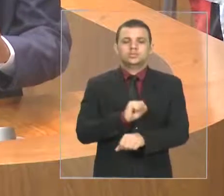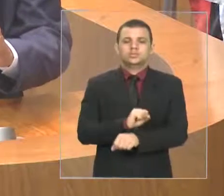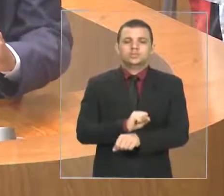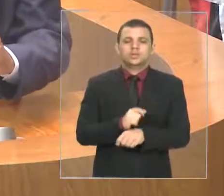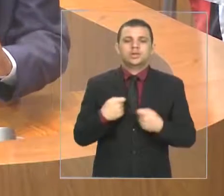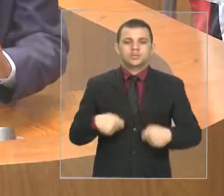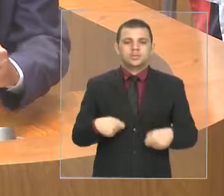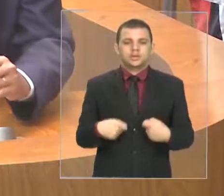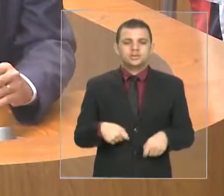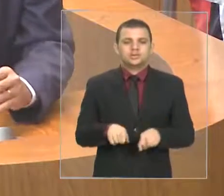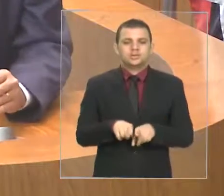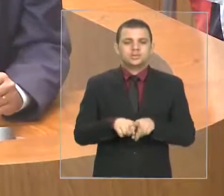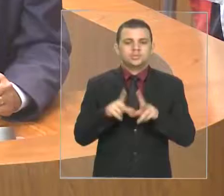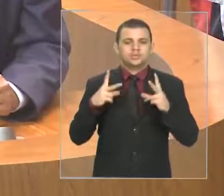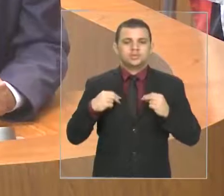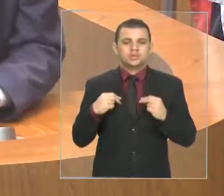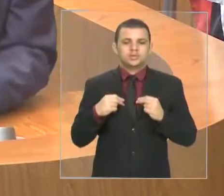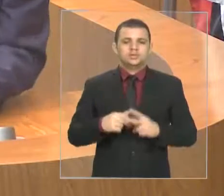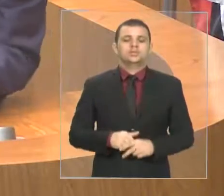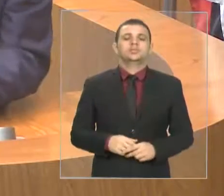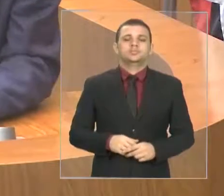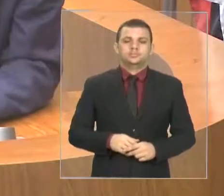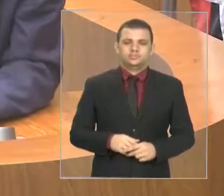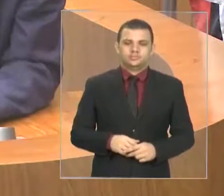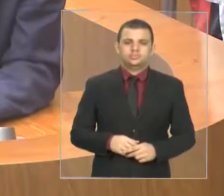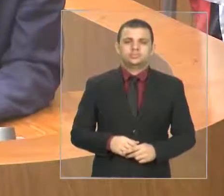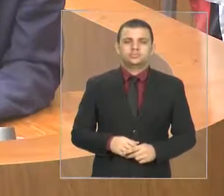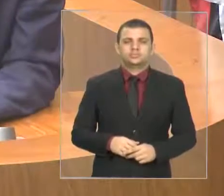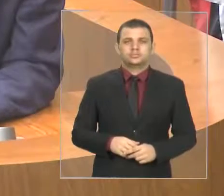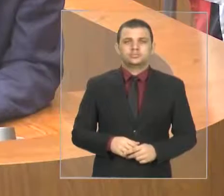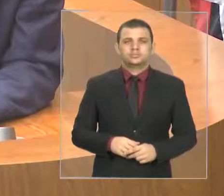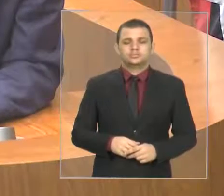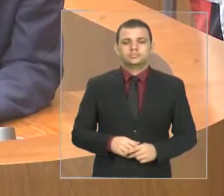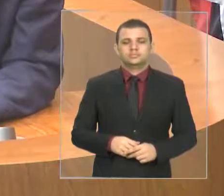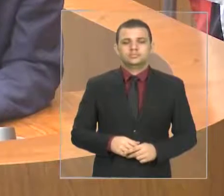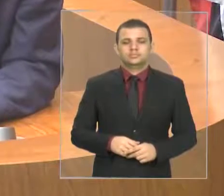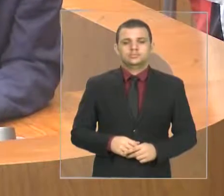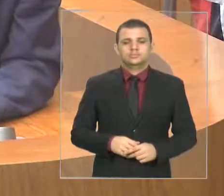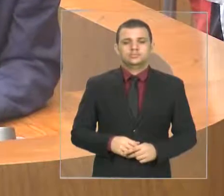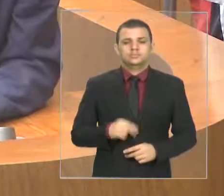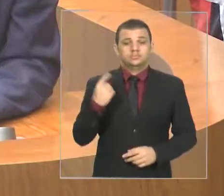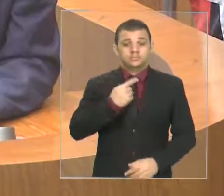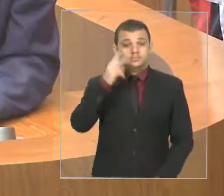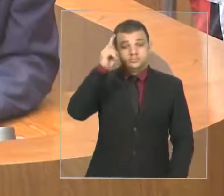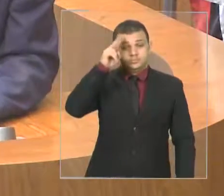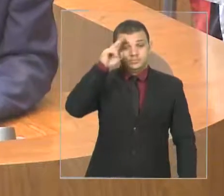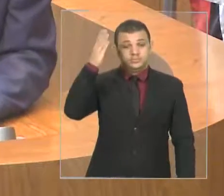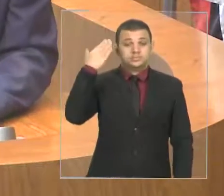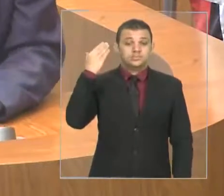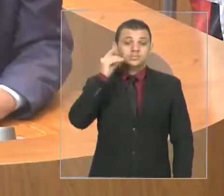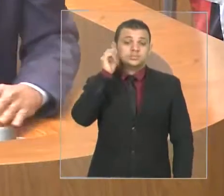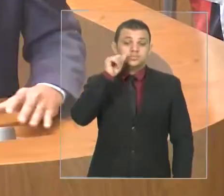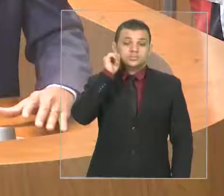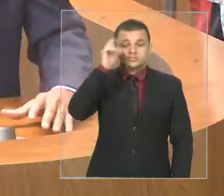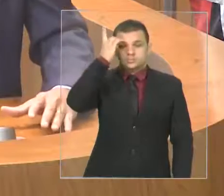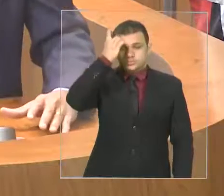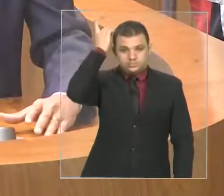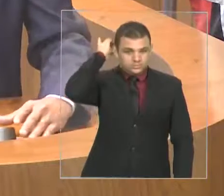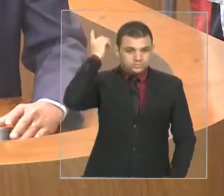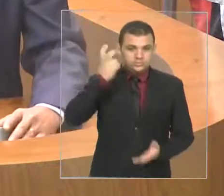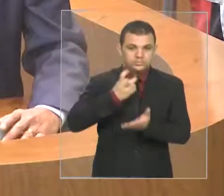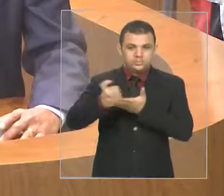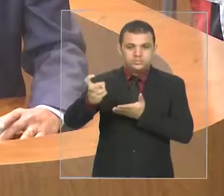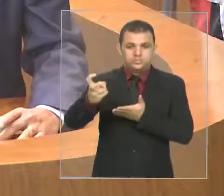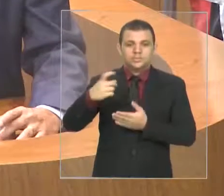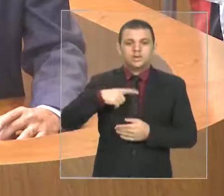Brasil mereça. Lembramos que, na época do impeachment da presidenta Dilma,